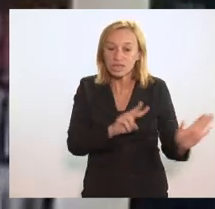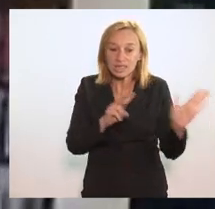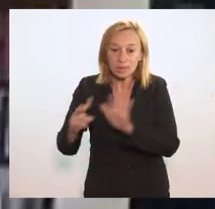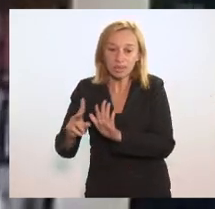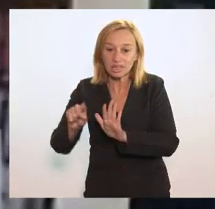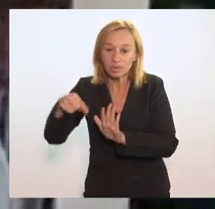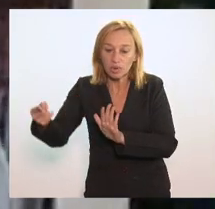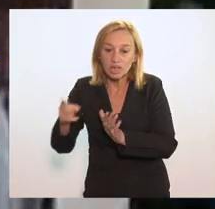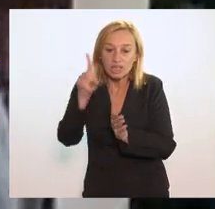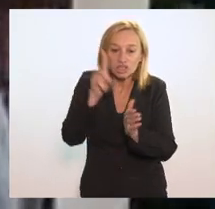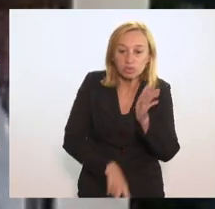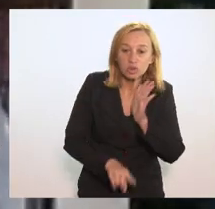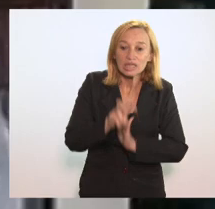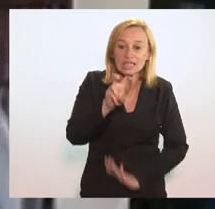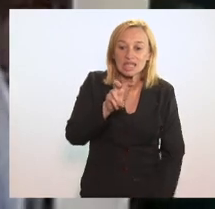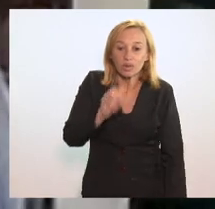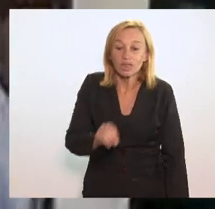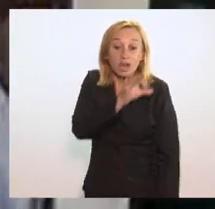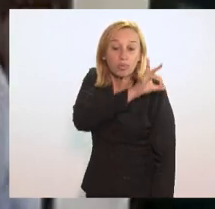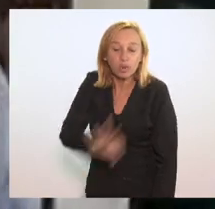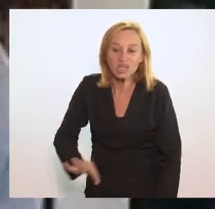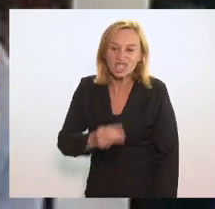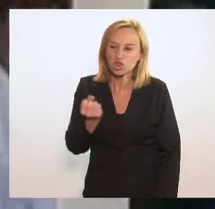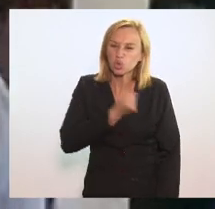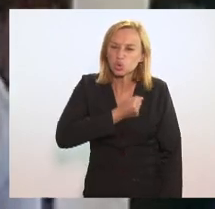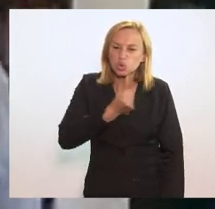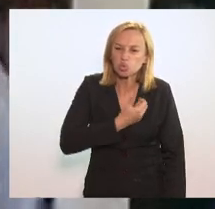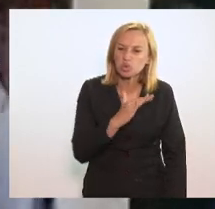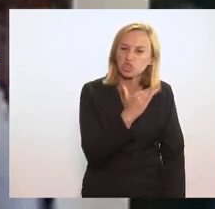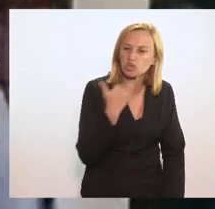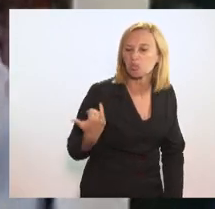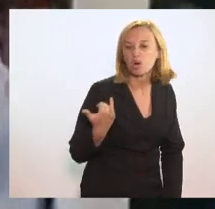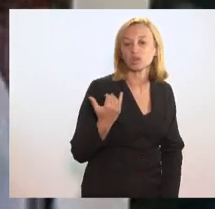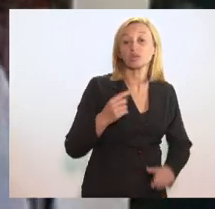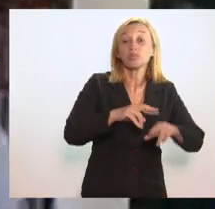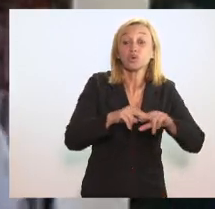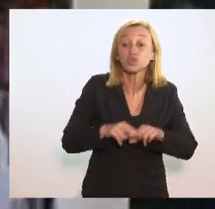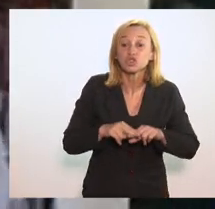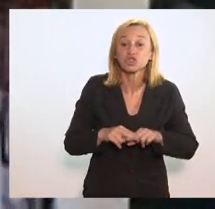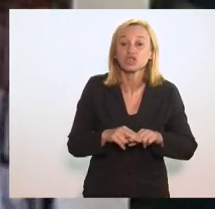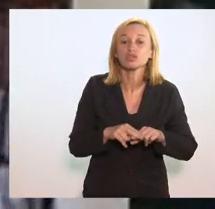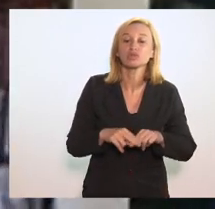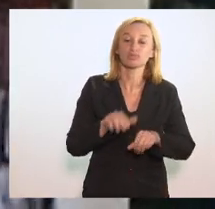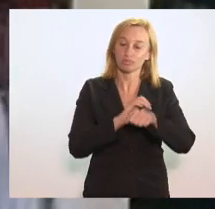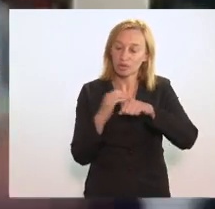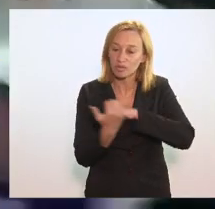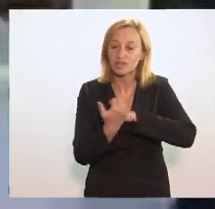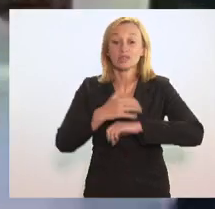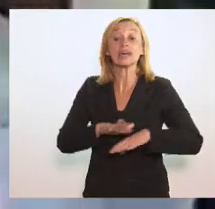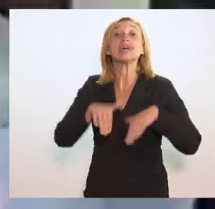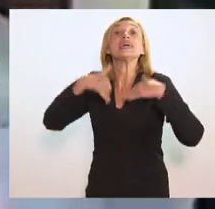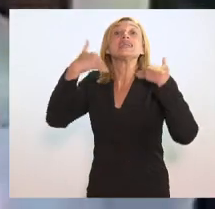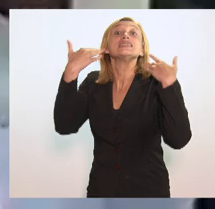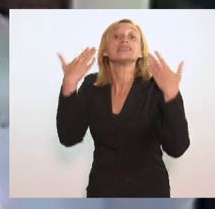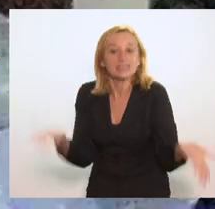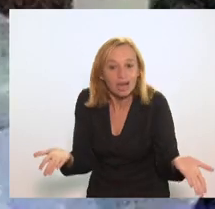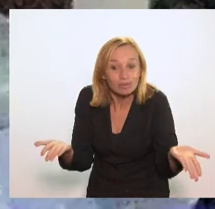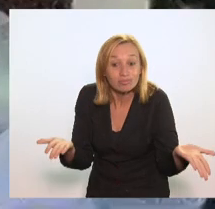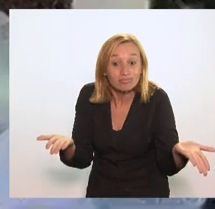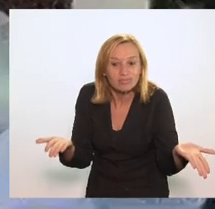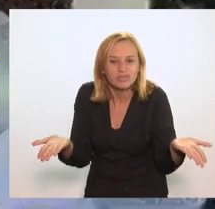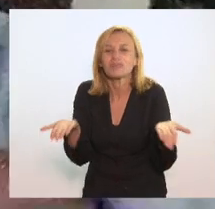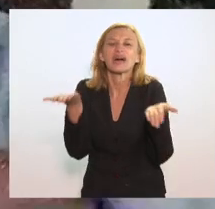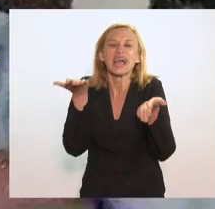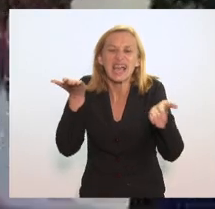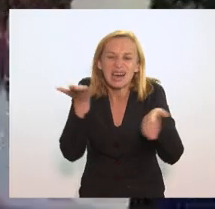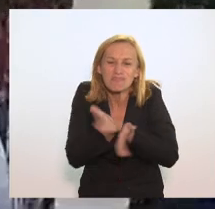reduzido 50% o número de mortes por conta da Covid-19. Então, vamos acabar